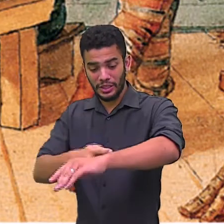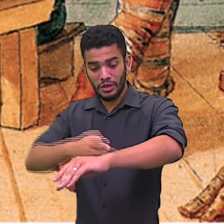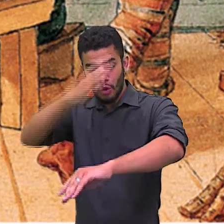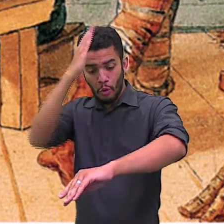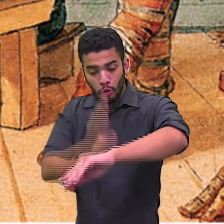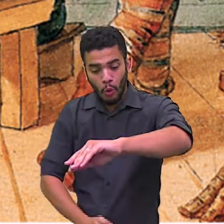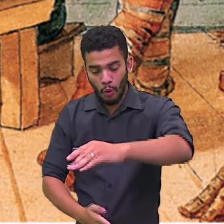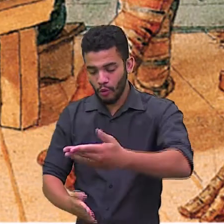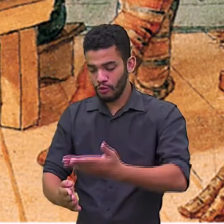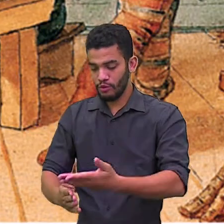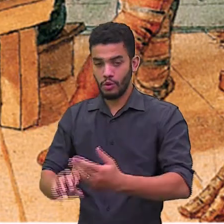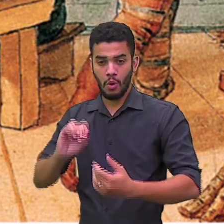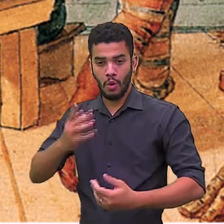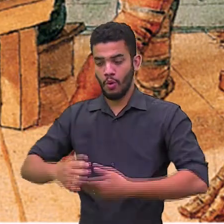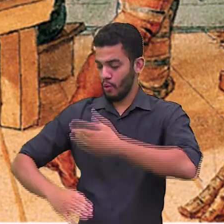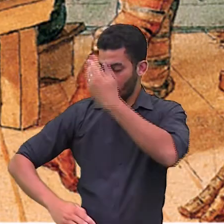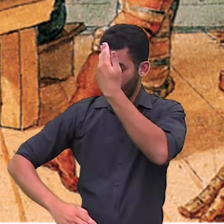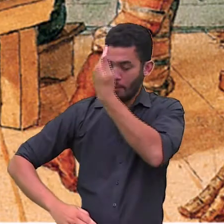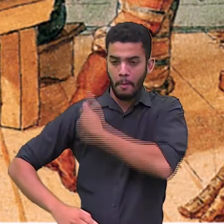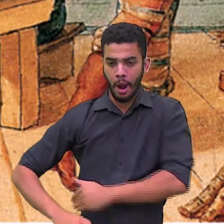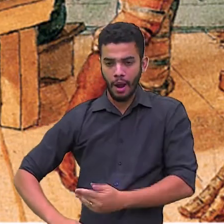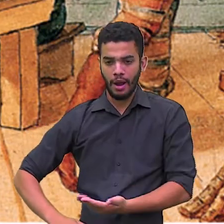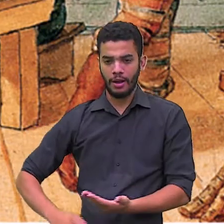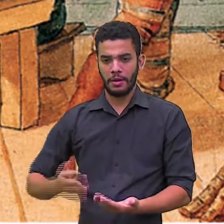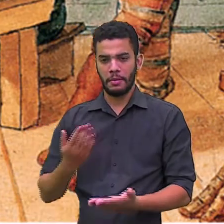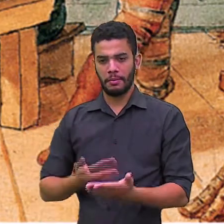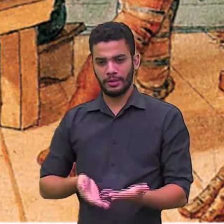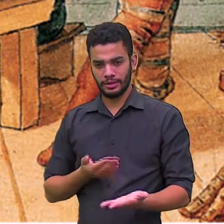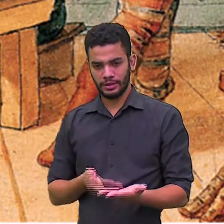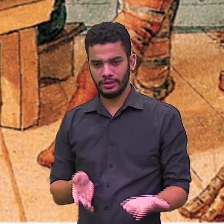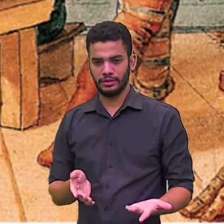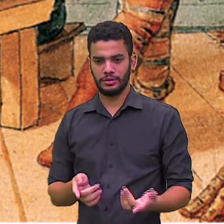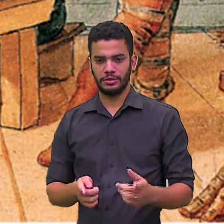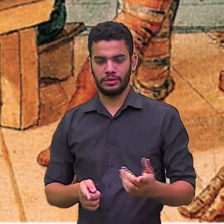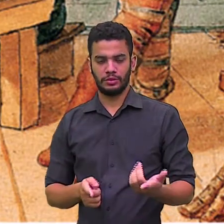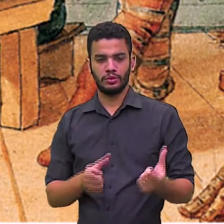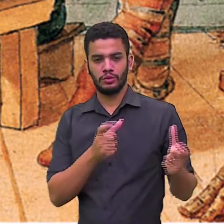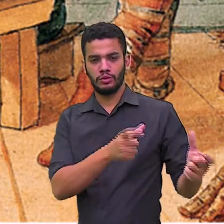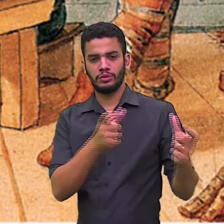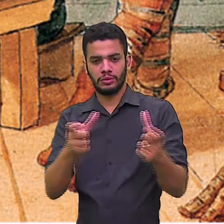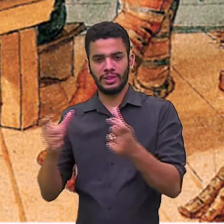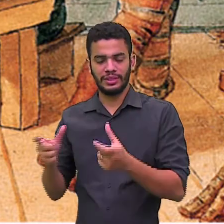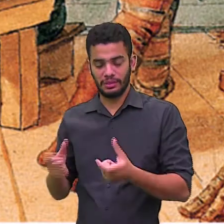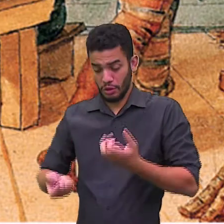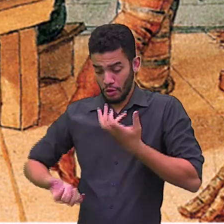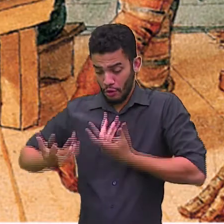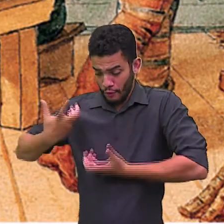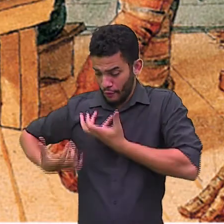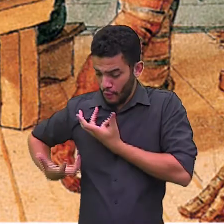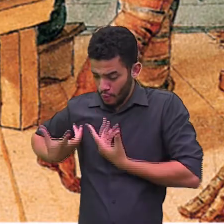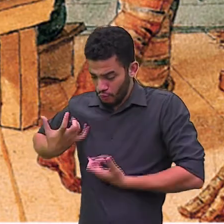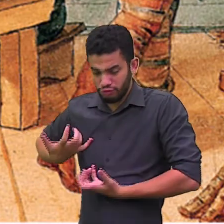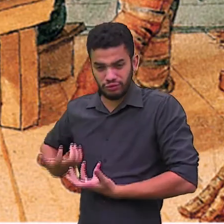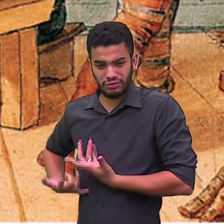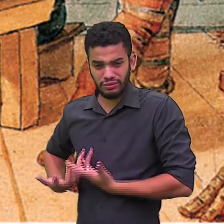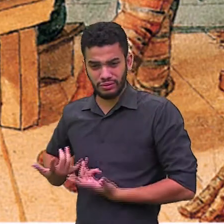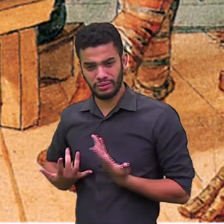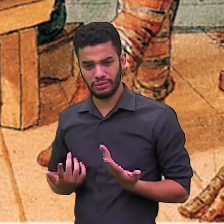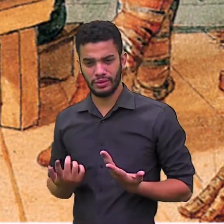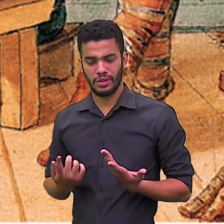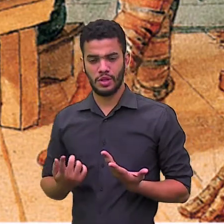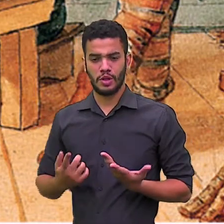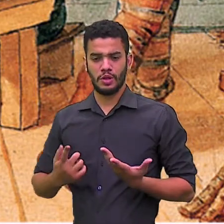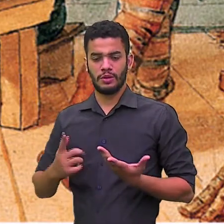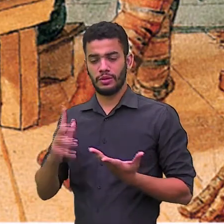o acidente mais comum que atingia os escravos. Os escravos dormiam no chão duro, na